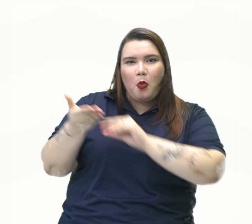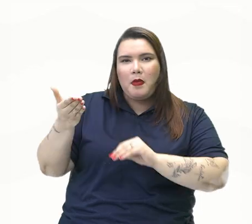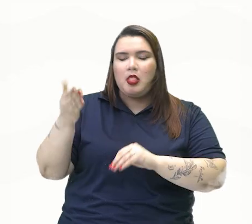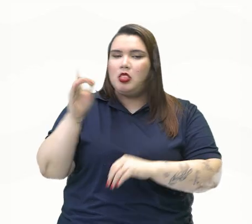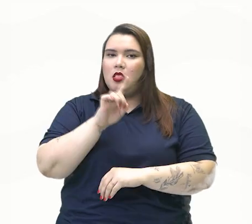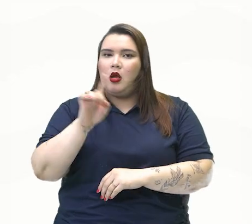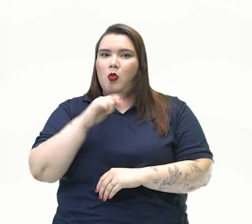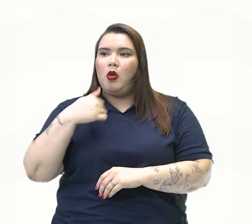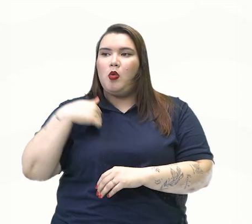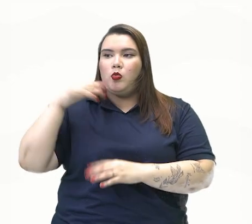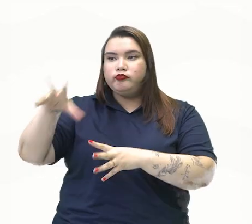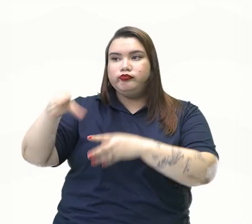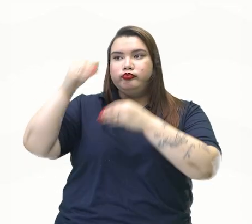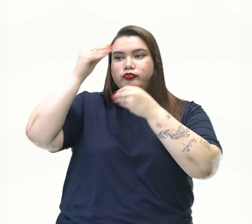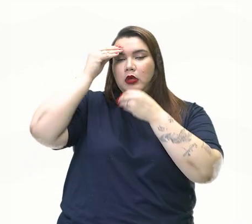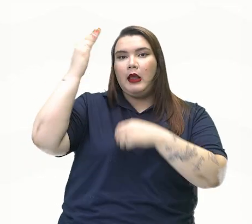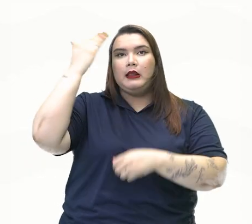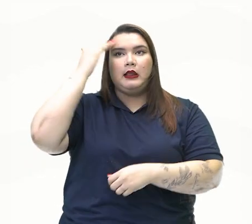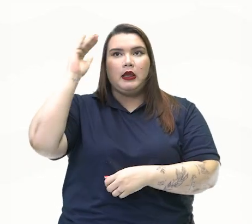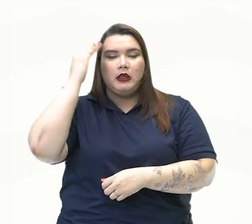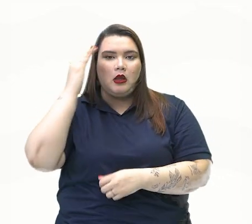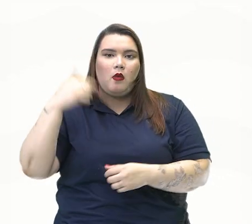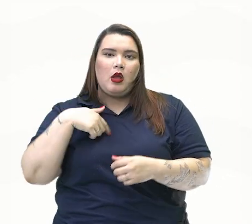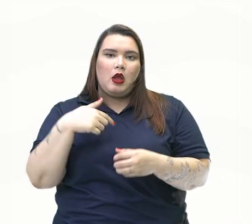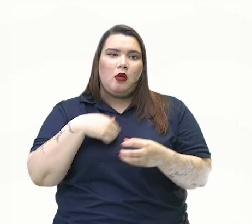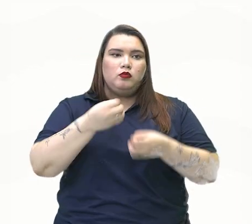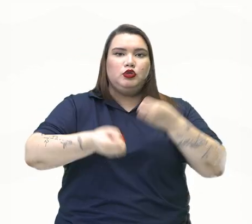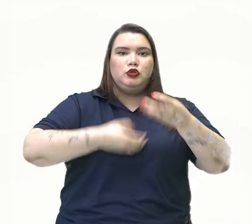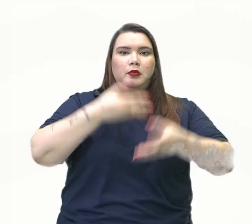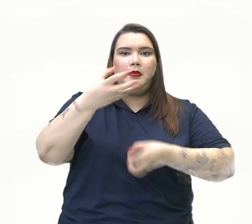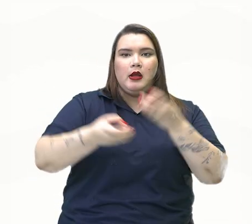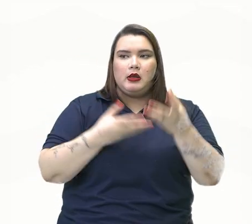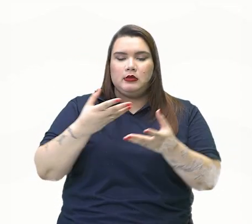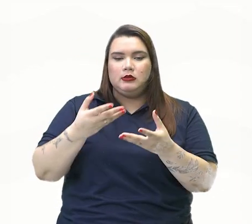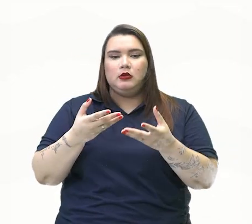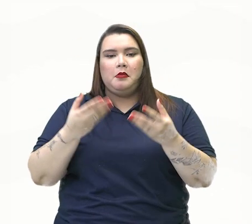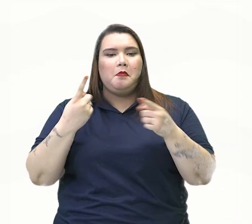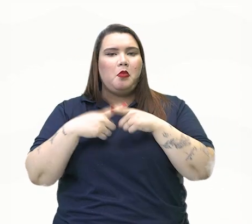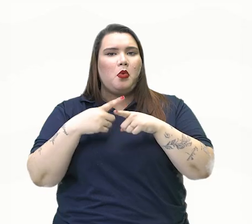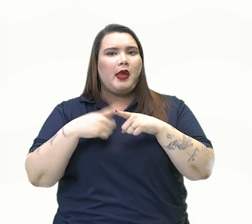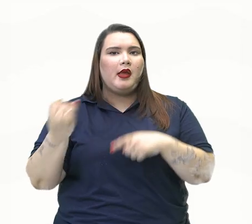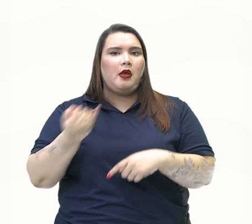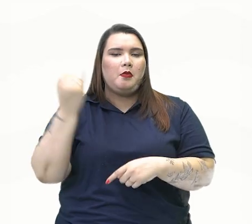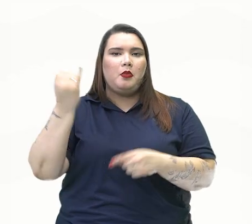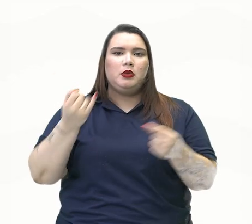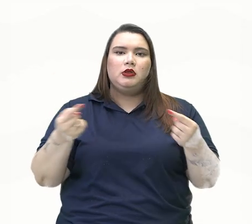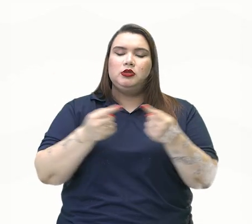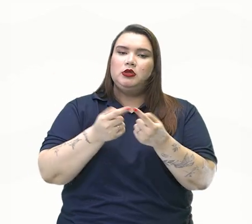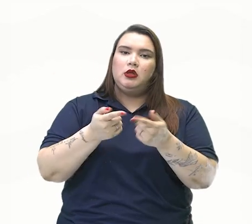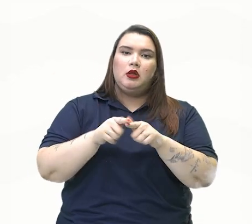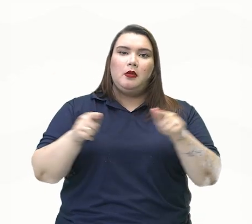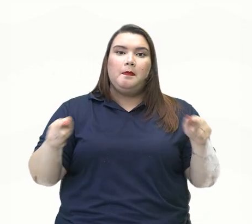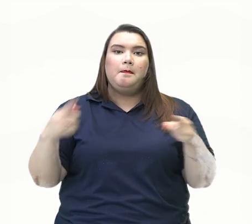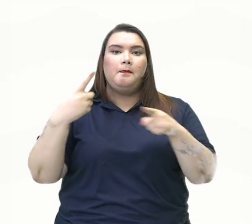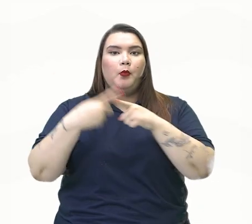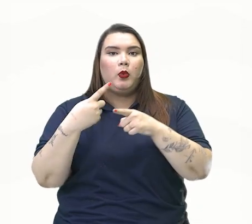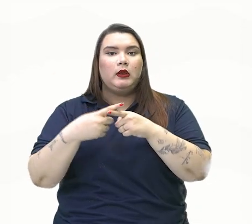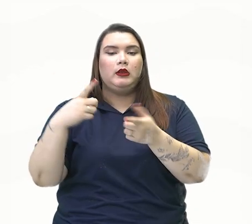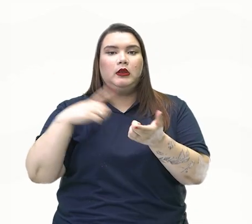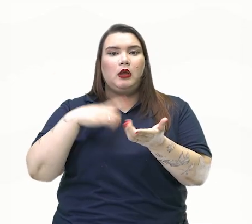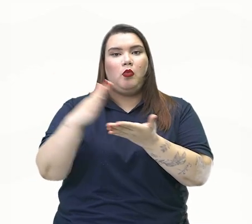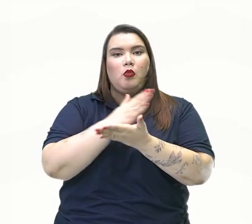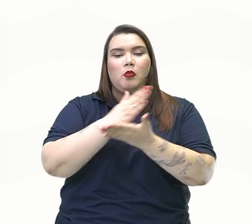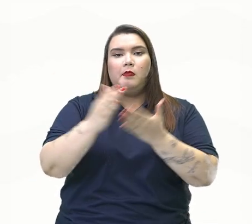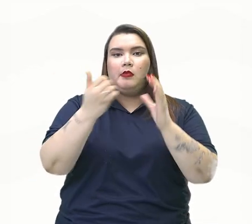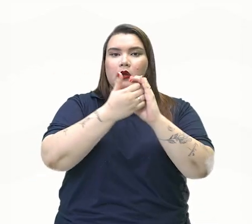vivenciei, tá certo? Por que isso tem relevância como tópico de gramática dentro da língua inglesa? Porque tem algumas características,